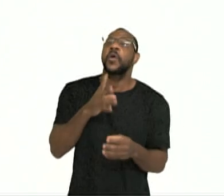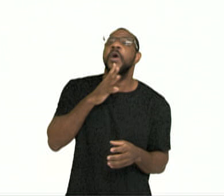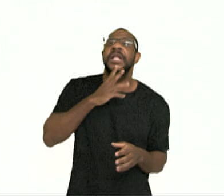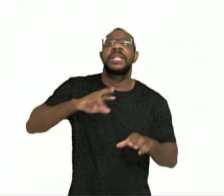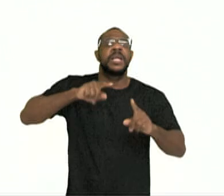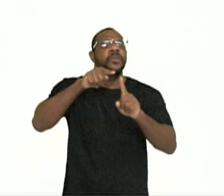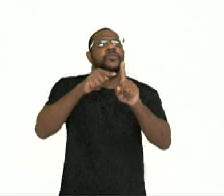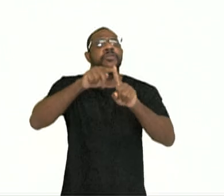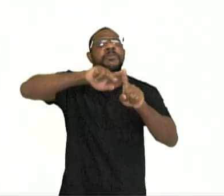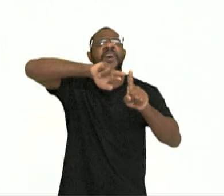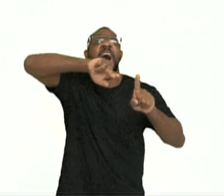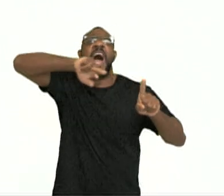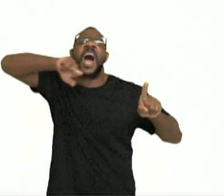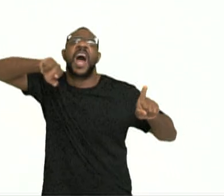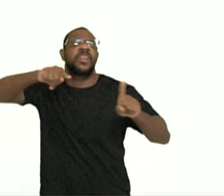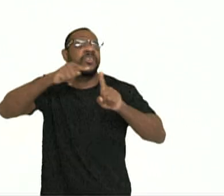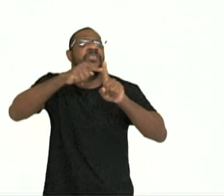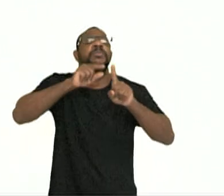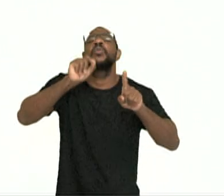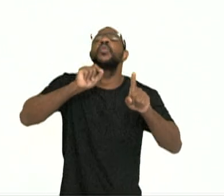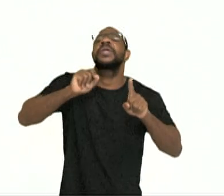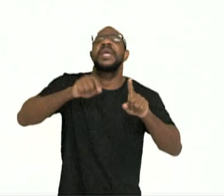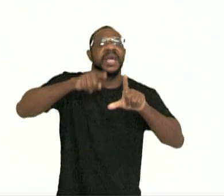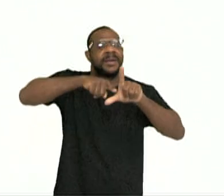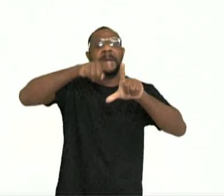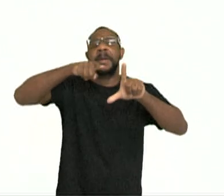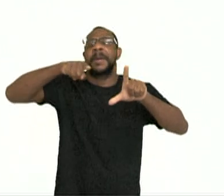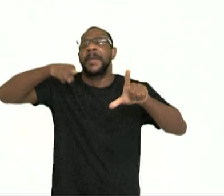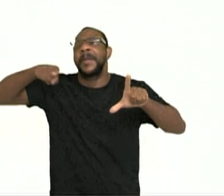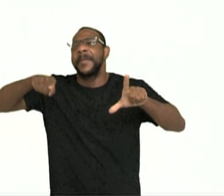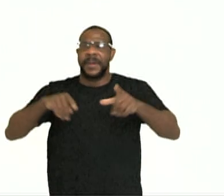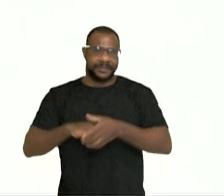gráficos, né? Alguns dos tipos, porque nós temos vários, certo?